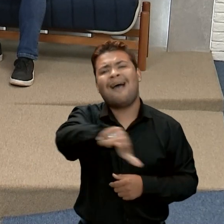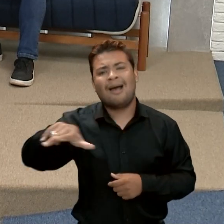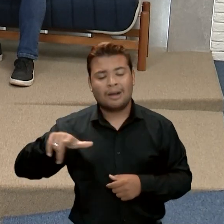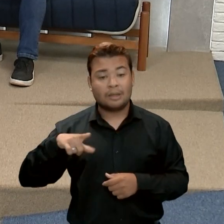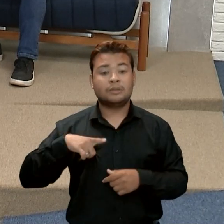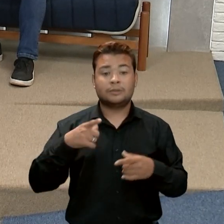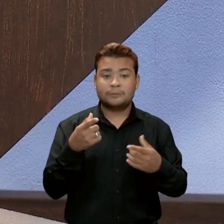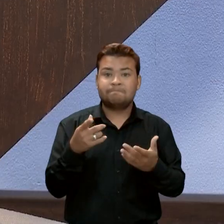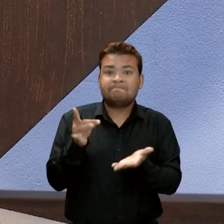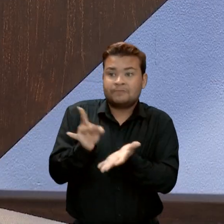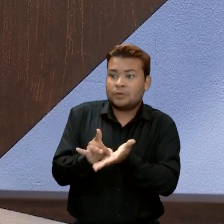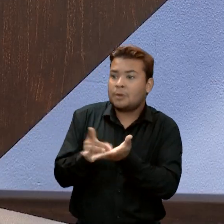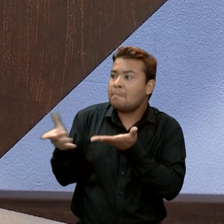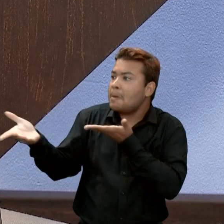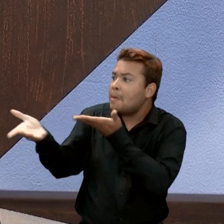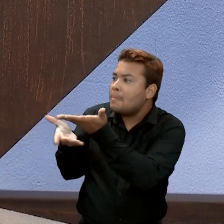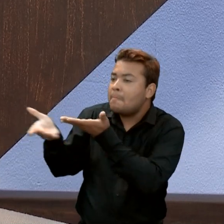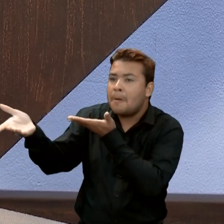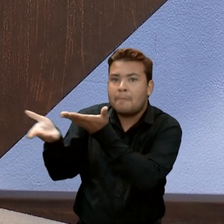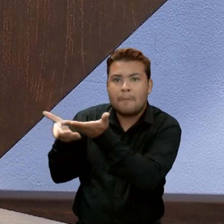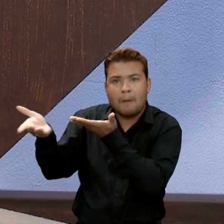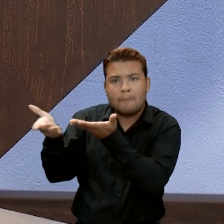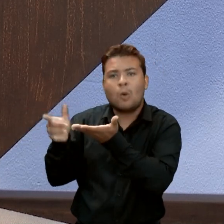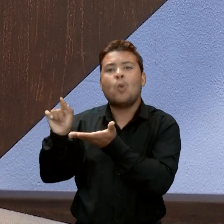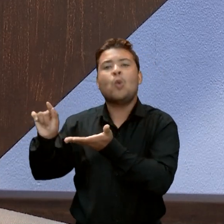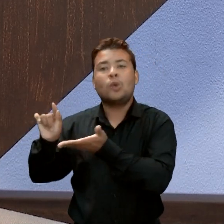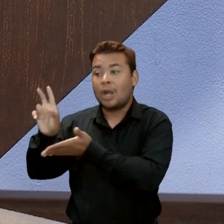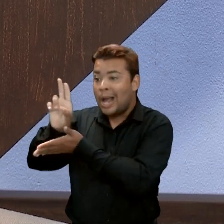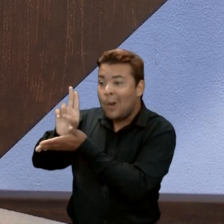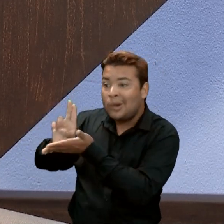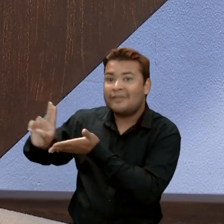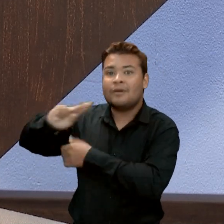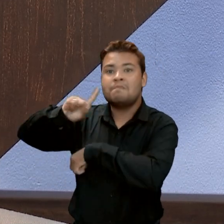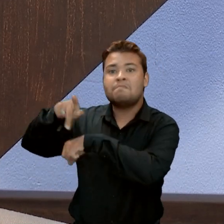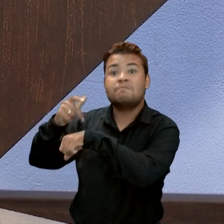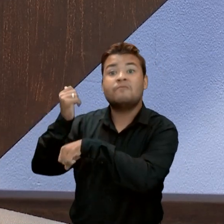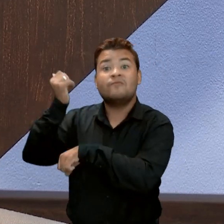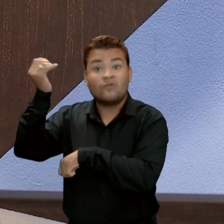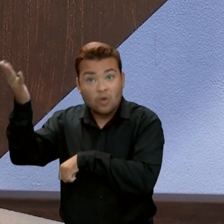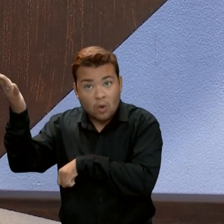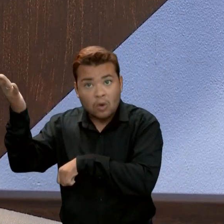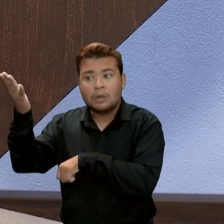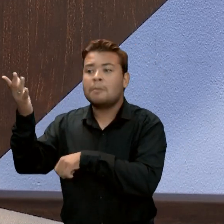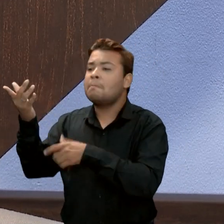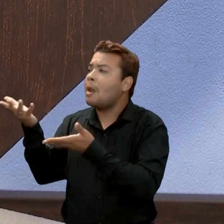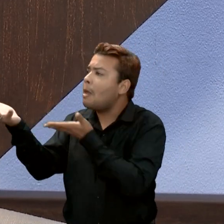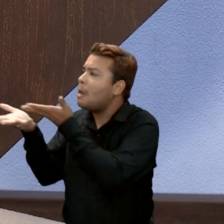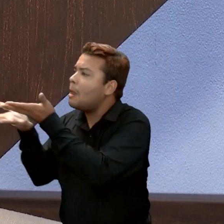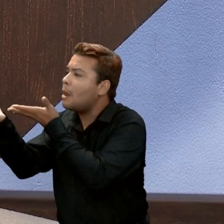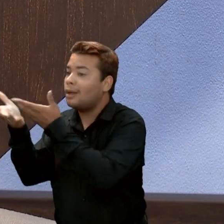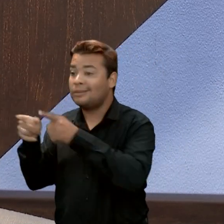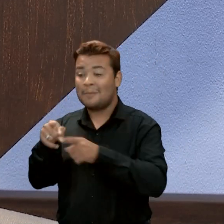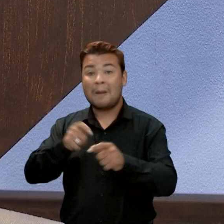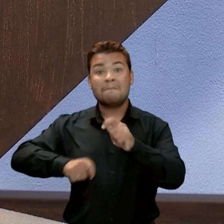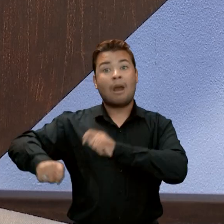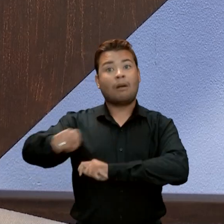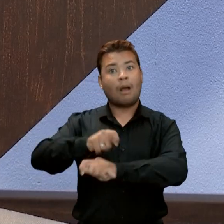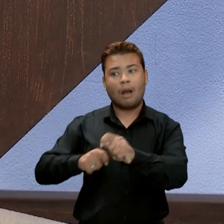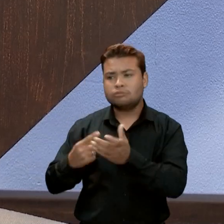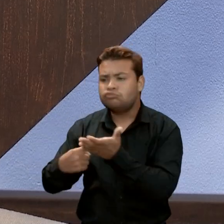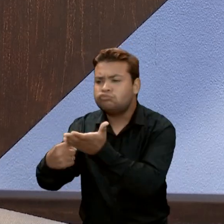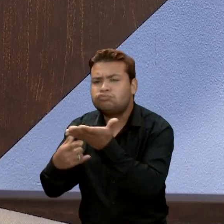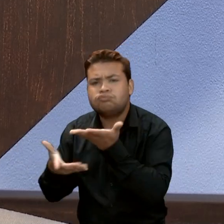relações fortes não só com universidades internacionais, como também com o mercado.